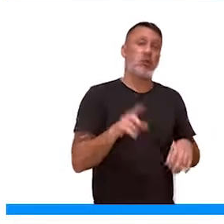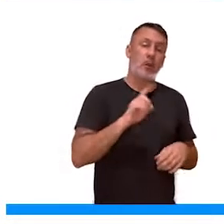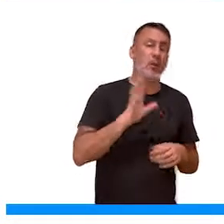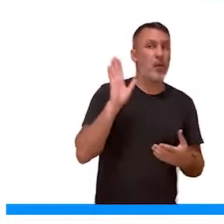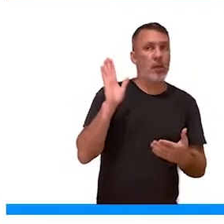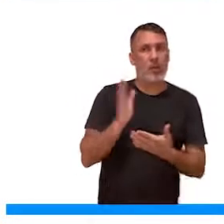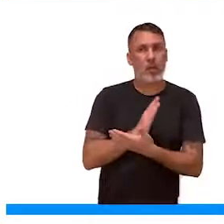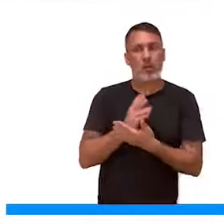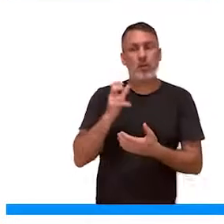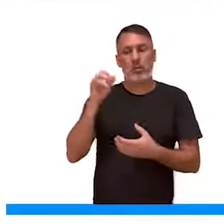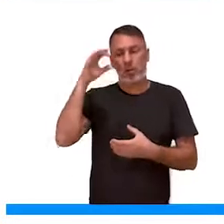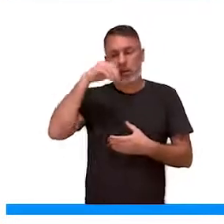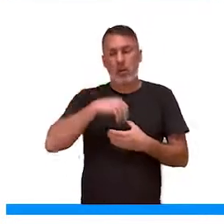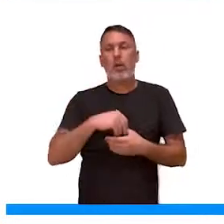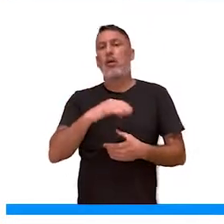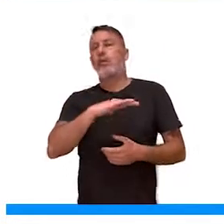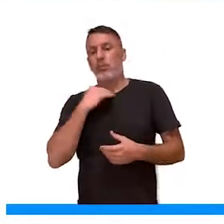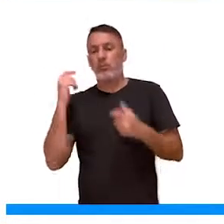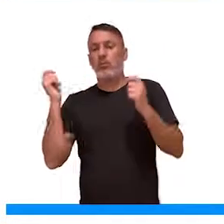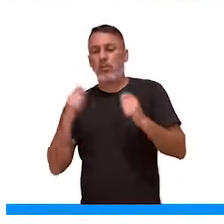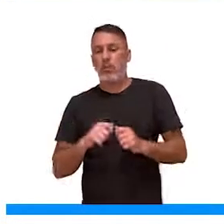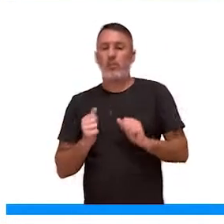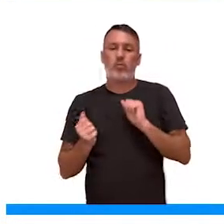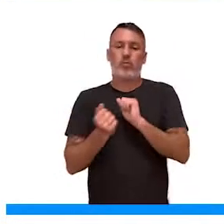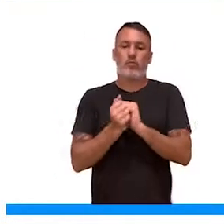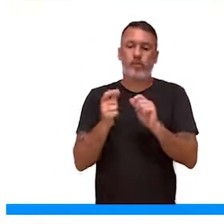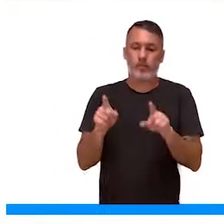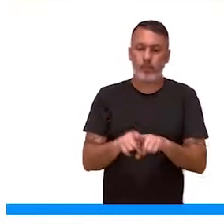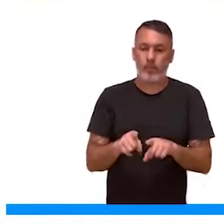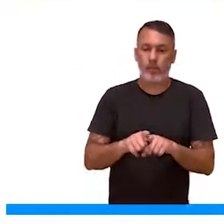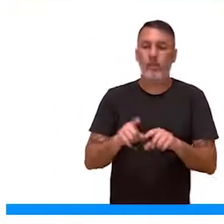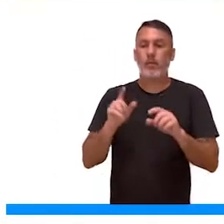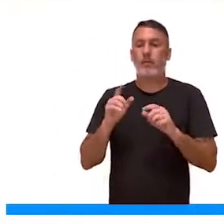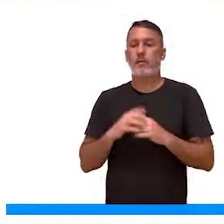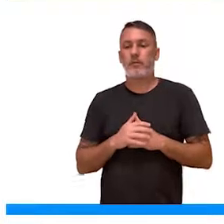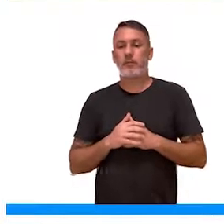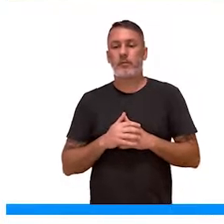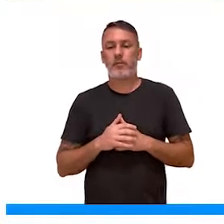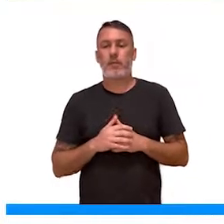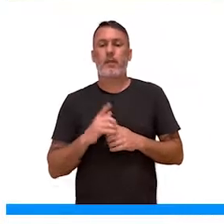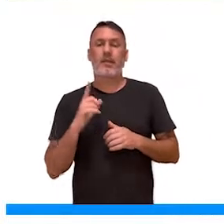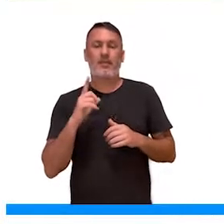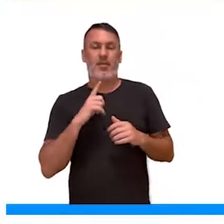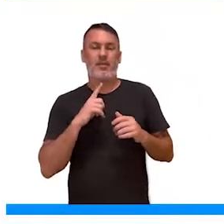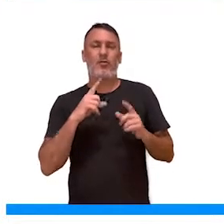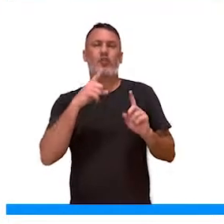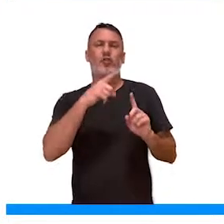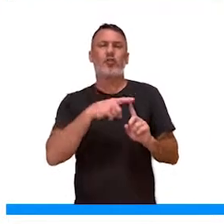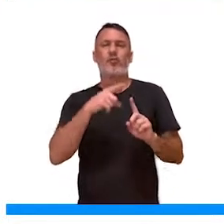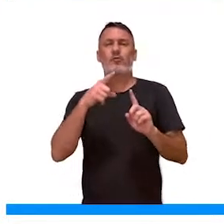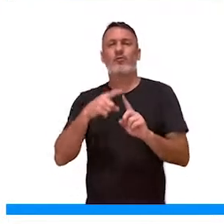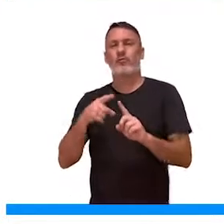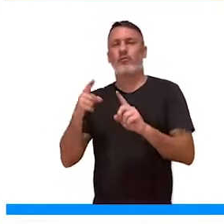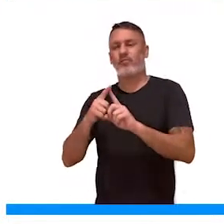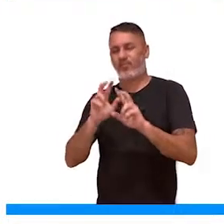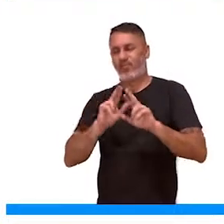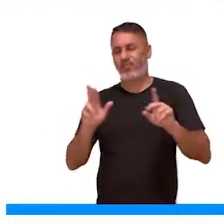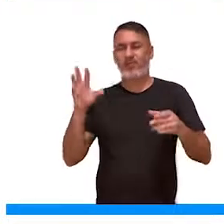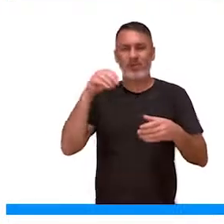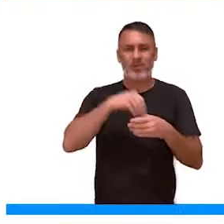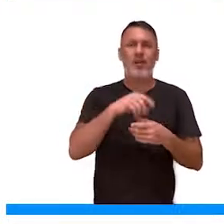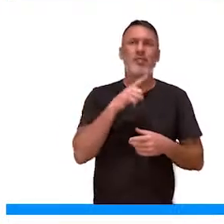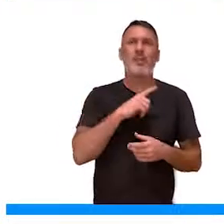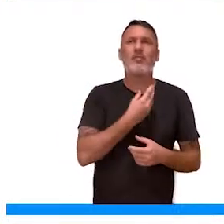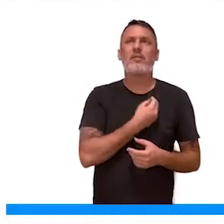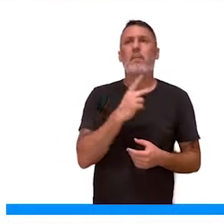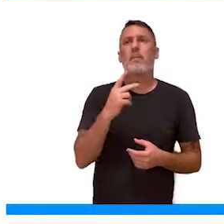vitais, porém, alguns deles podem levar à morte e morrer junto com o hospedeiro. Dentre as diferentes espécies que a